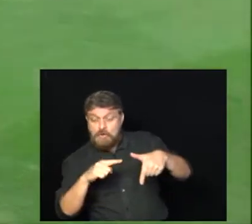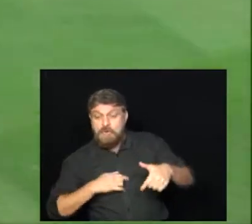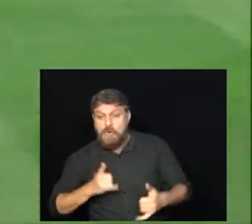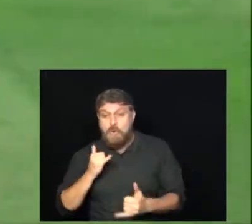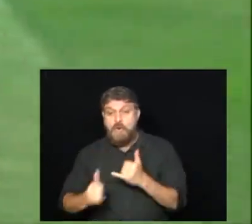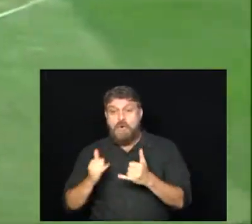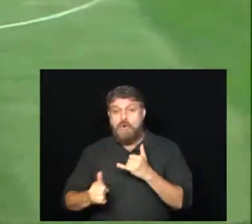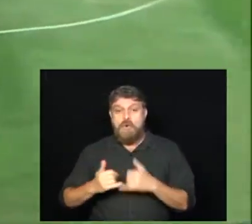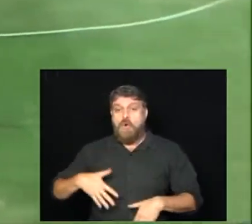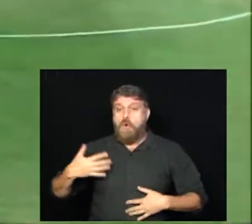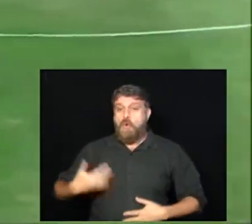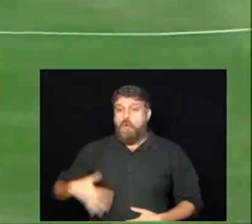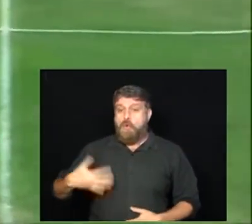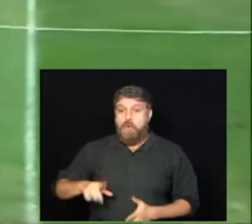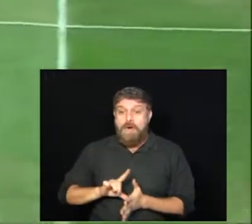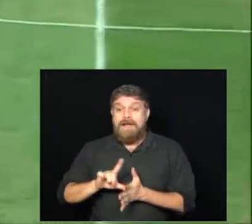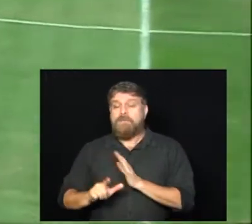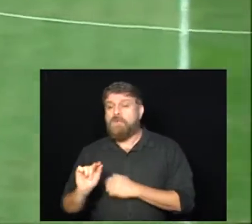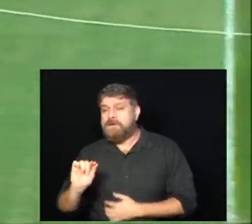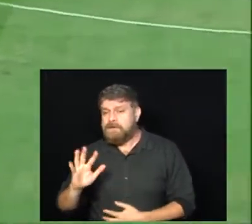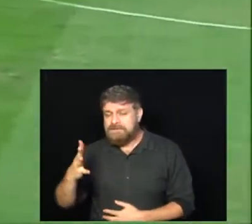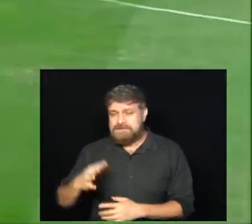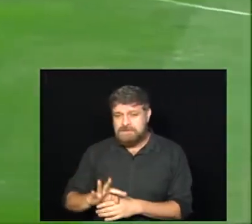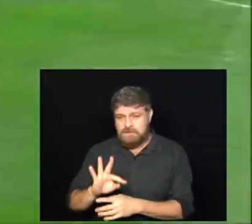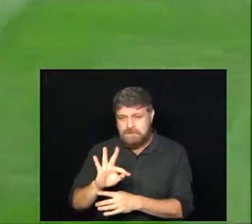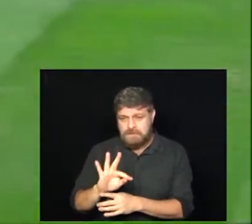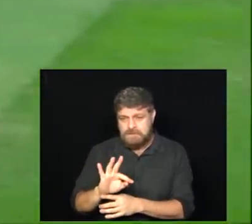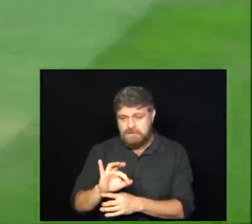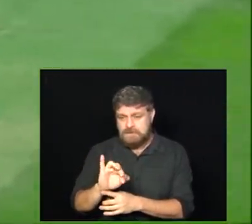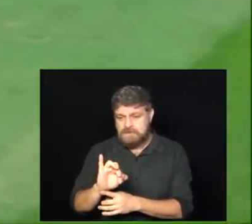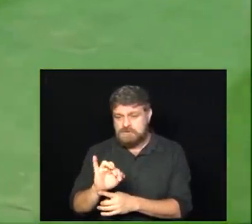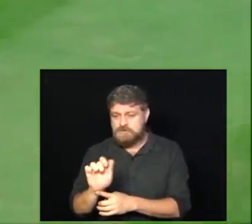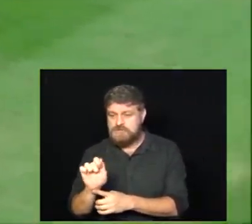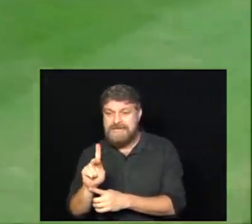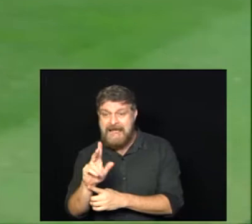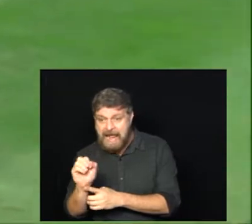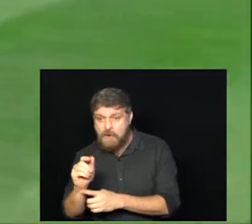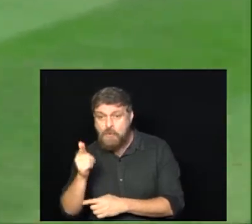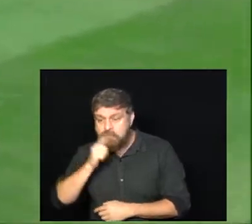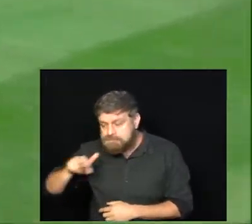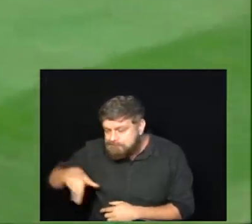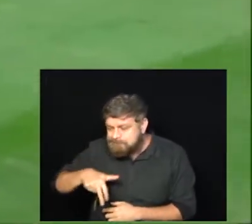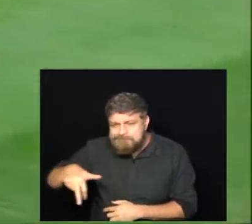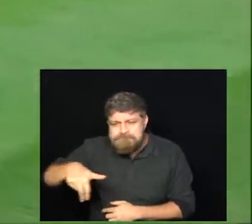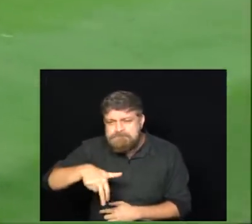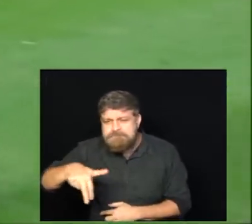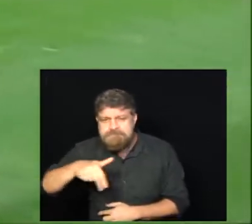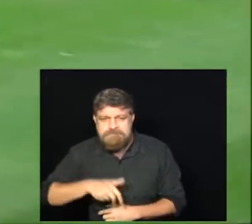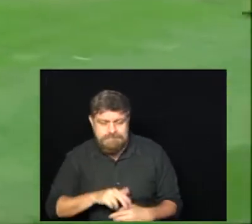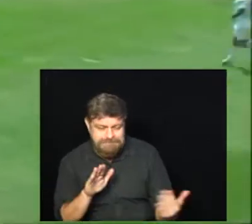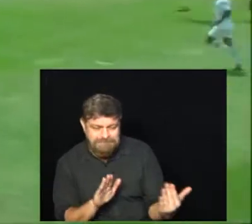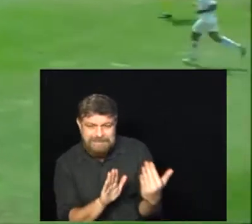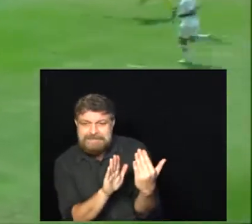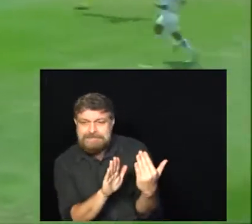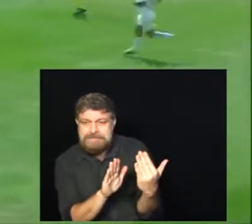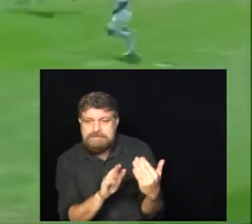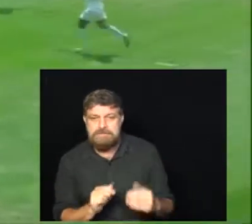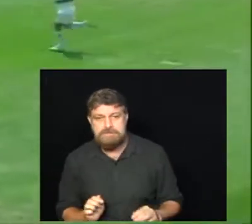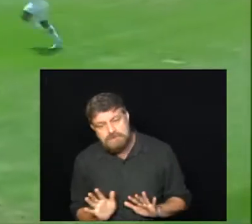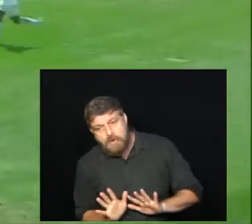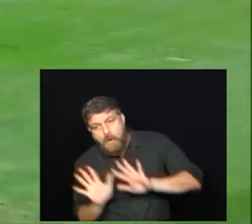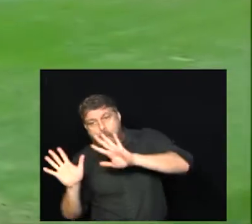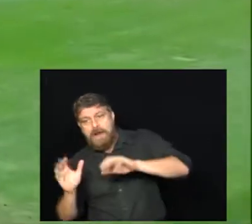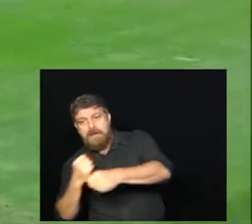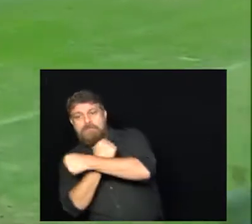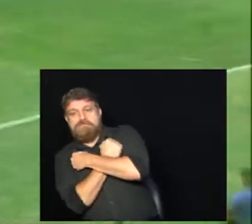Nem. Em seguida, Thiago ganhou na velocidade de Ednei e, cara a cara, parou no goleiro Ivan,